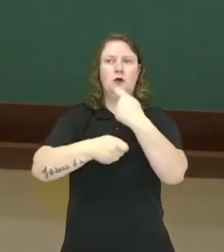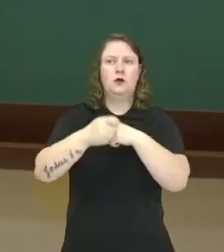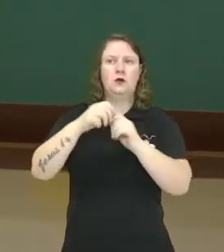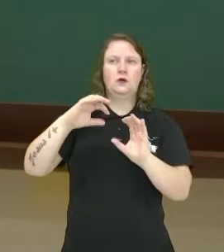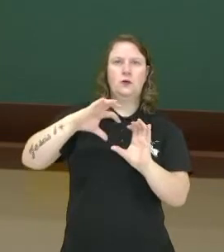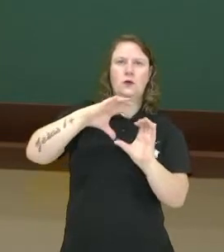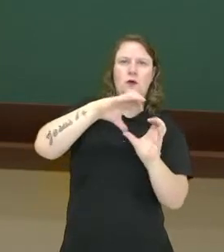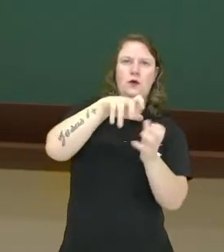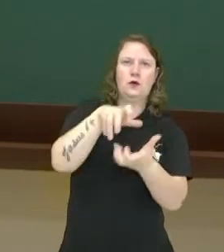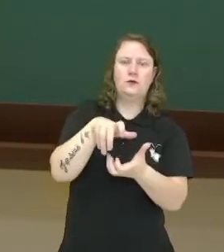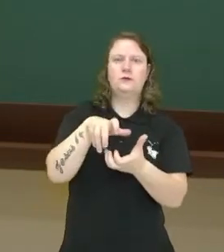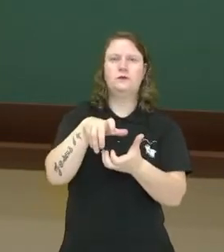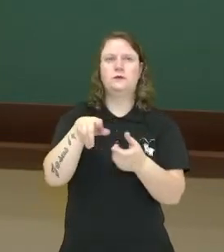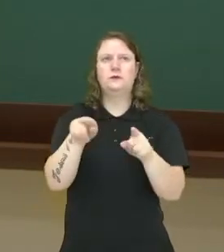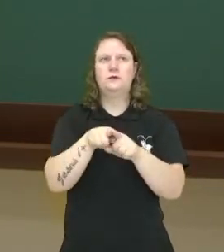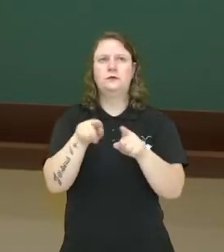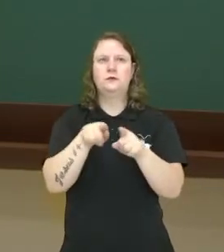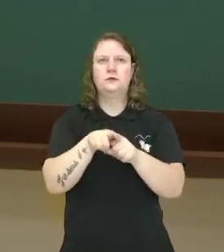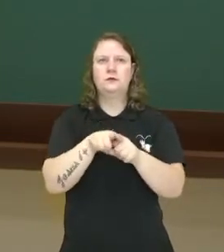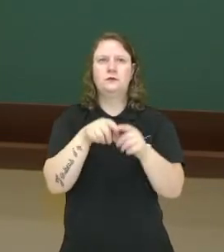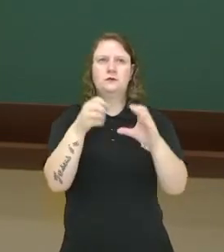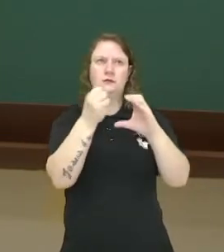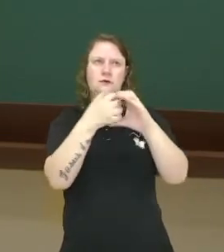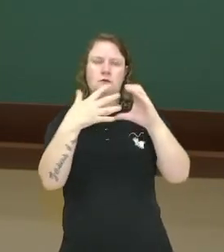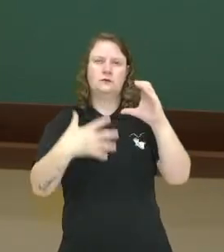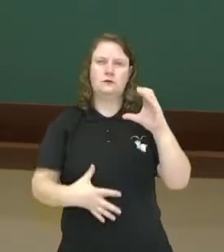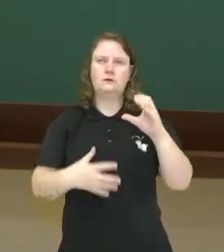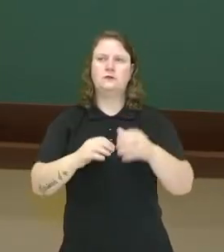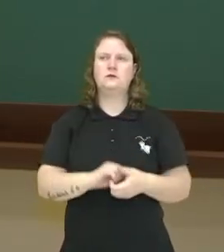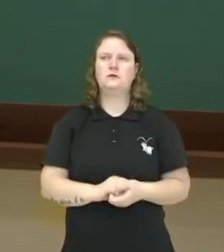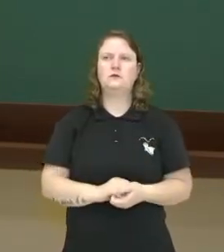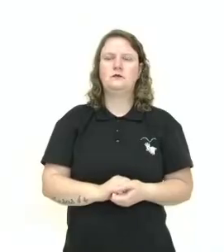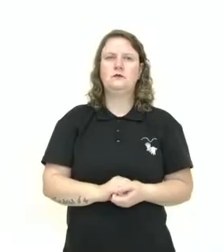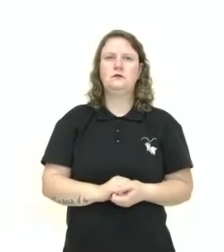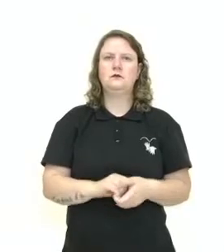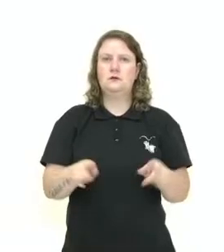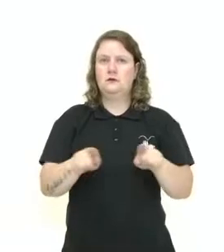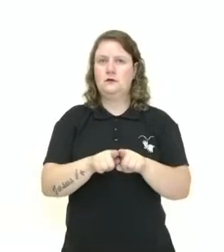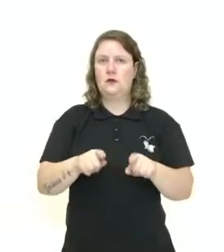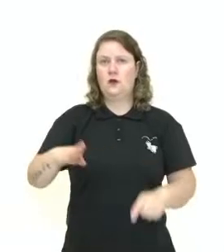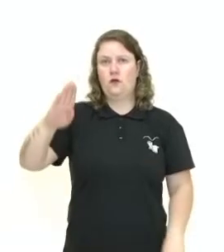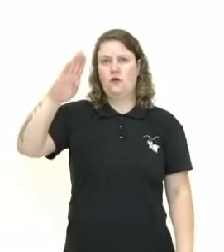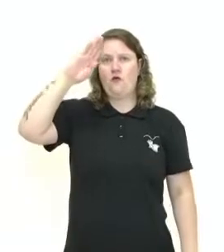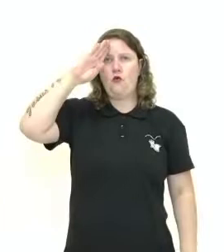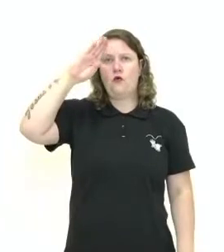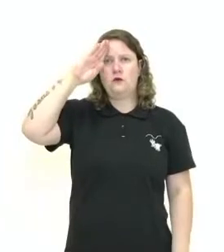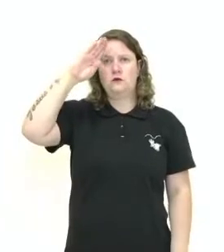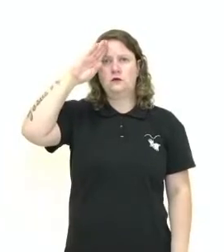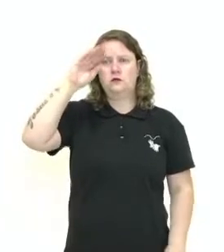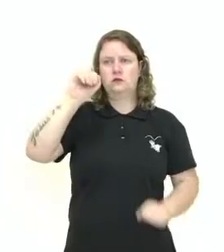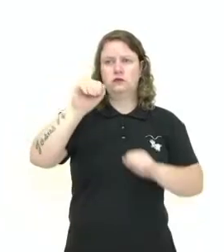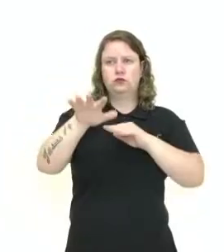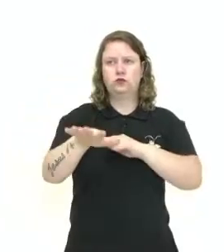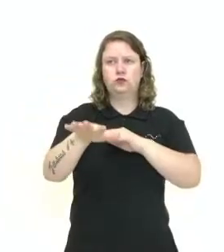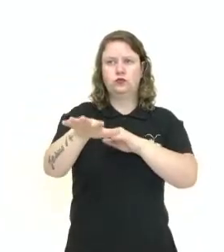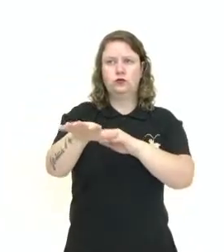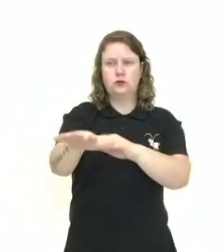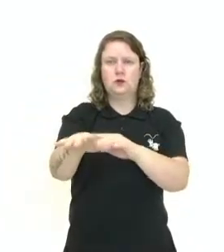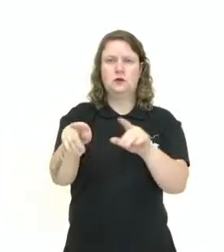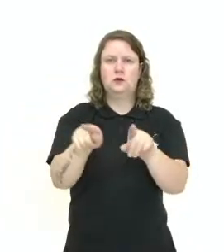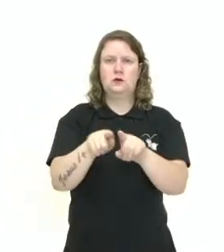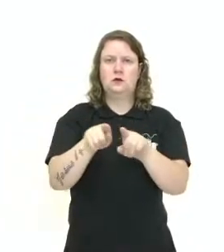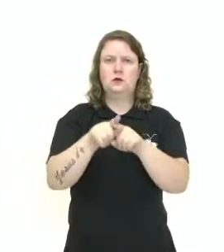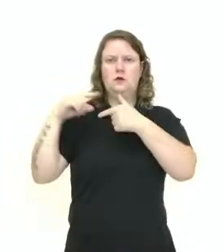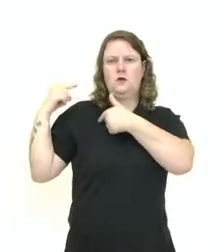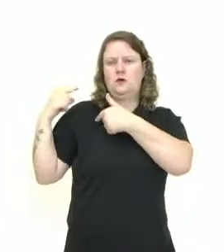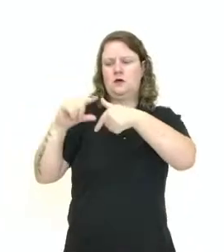defesa do seu território e das características presentes ali. As Forças Armadas Indianas têm uma longa e orgulhosa tradição